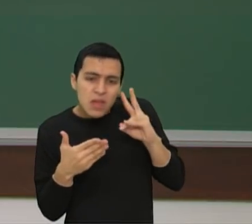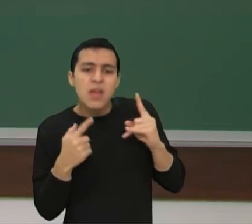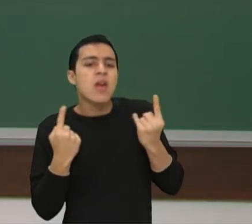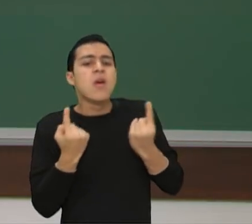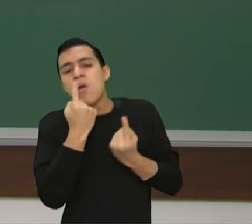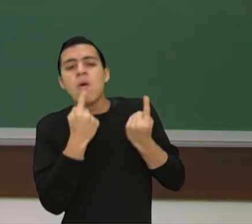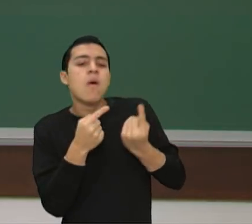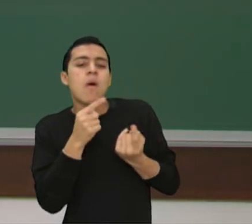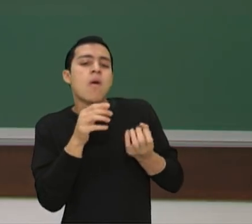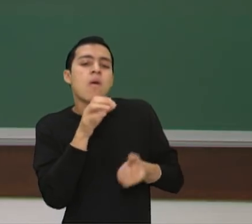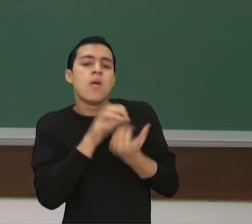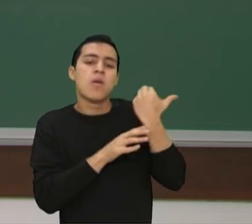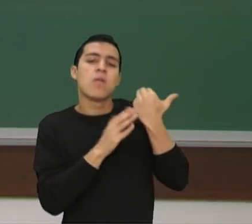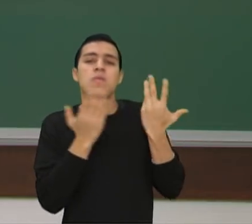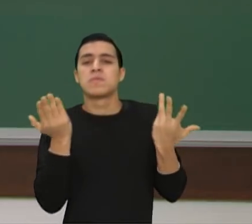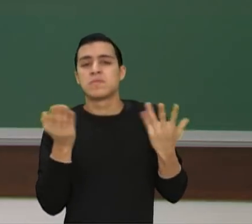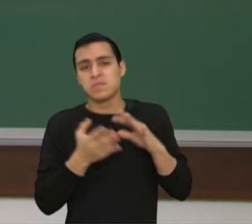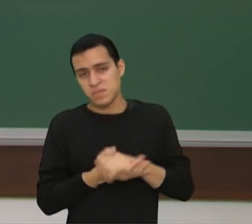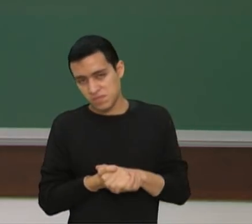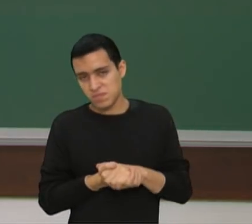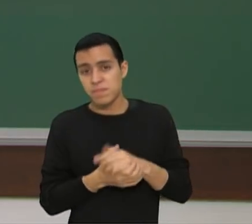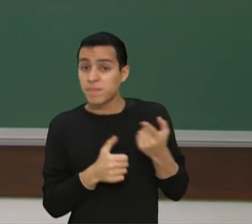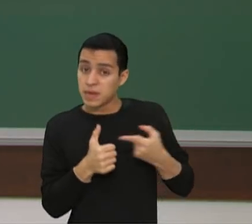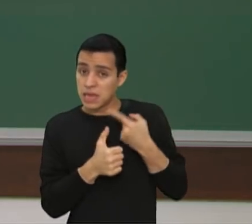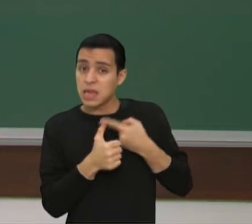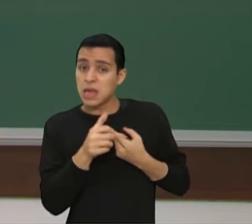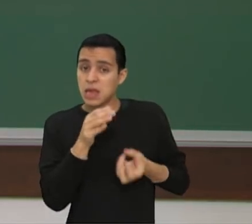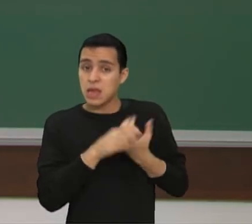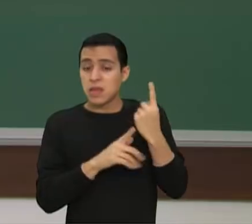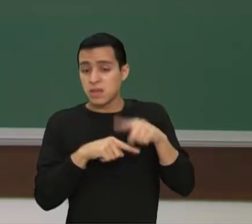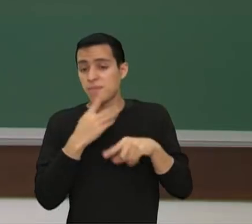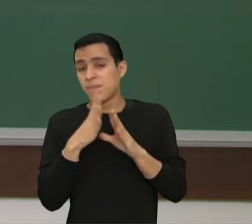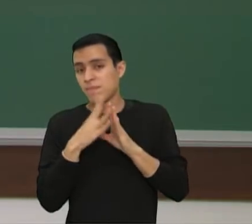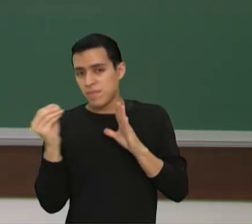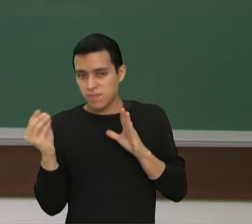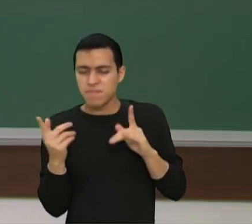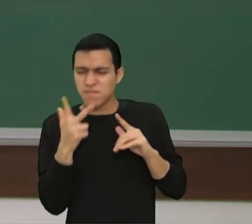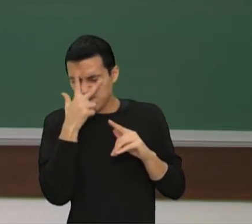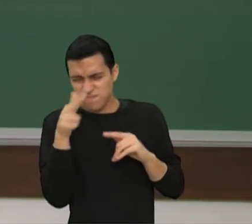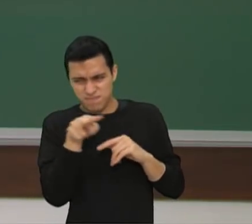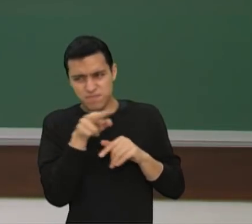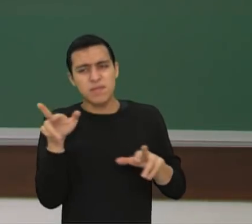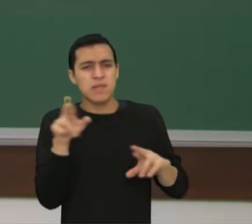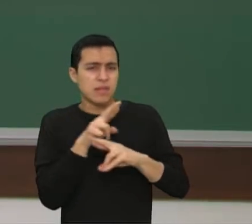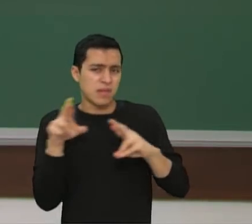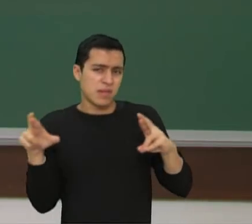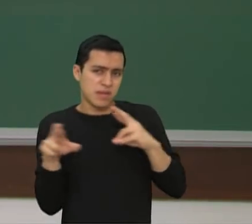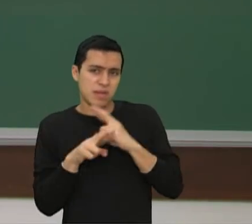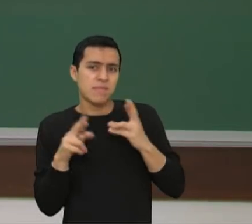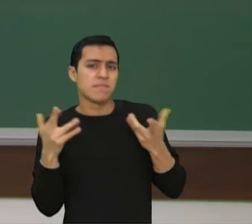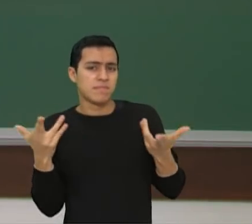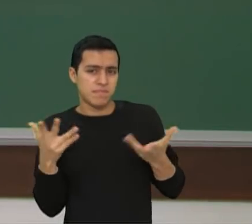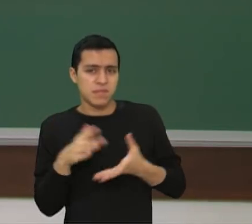foi a extensão de um ou do outro, mas um e o outro é muito relacionado, então provavelmente os dois